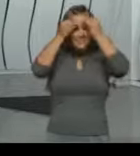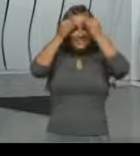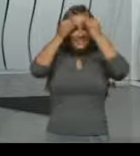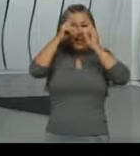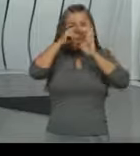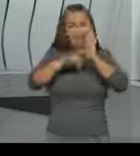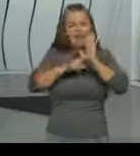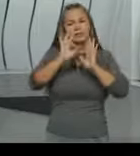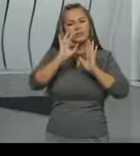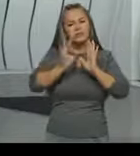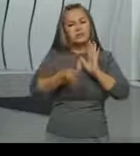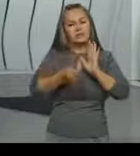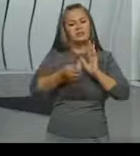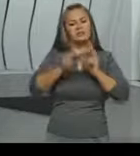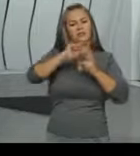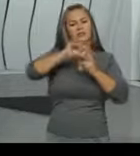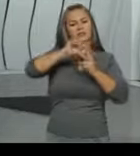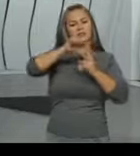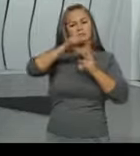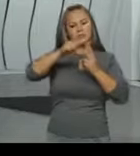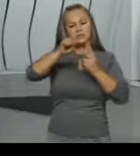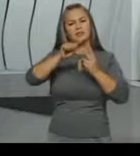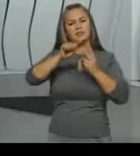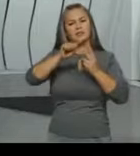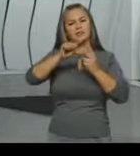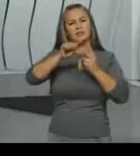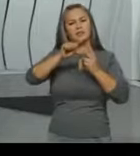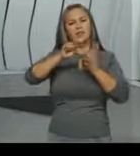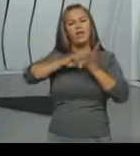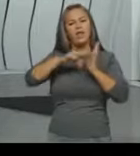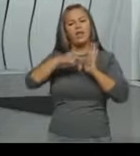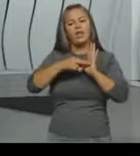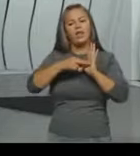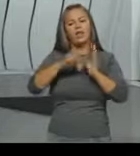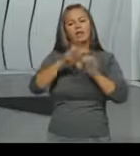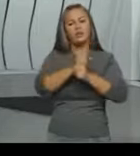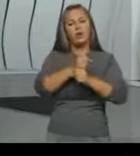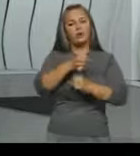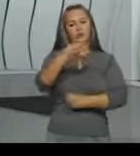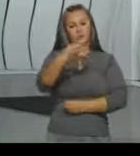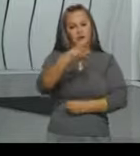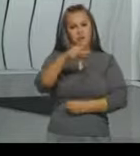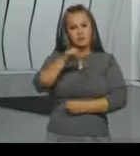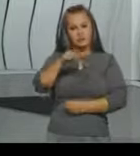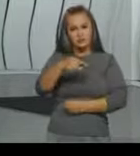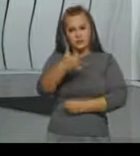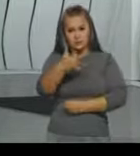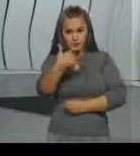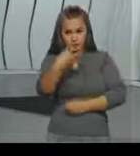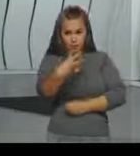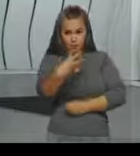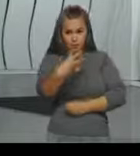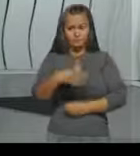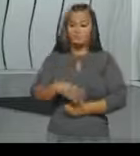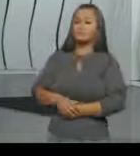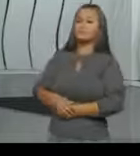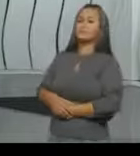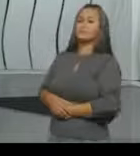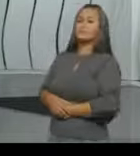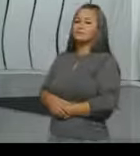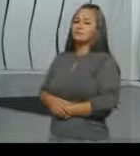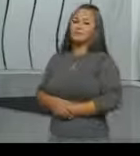Beleza? Nesse tipo de exercício, tanto para achar área, quanto para achar o tamanho dessa circunferência,